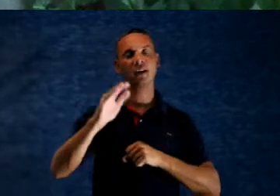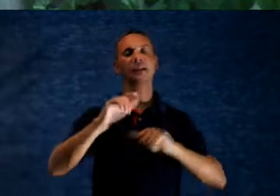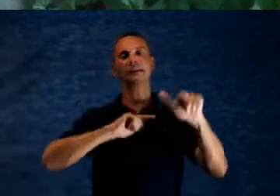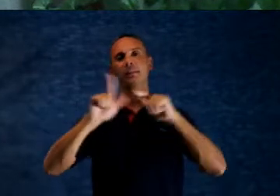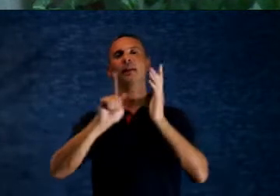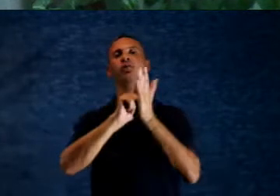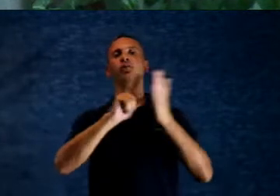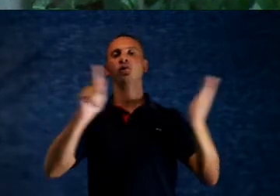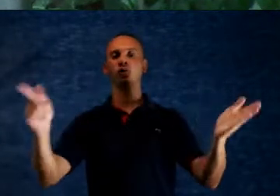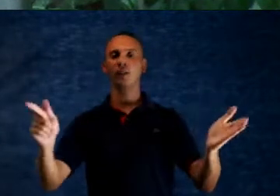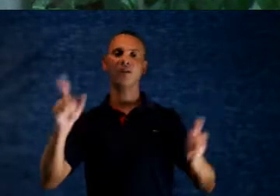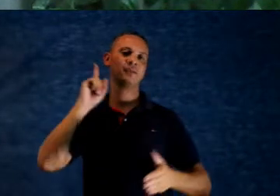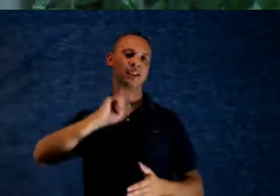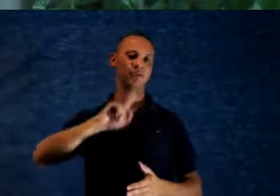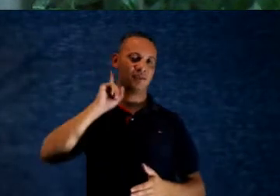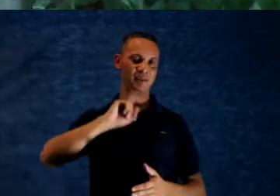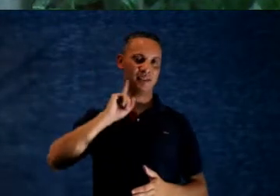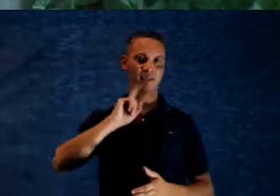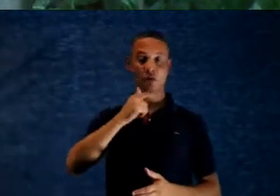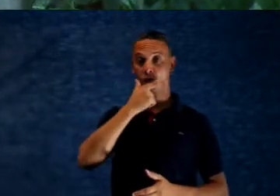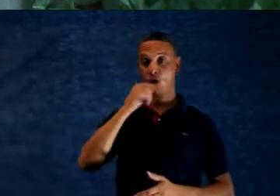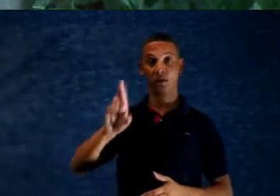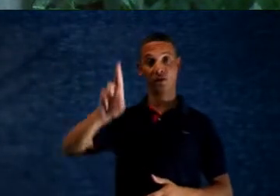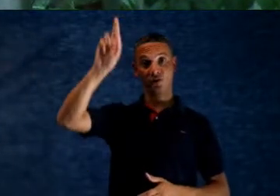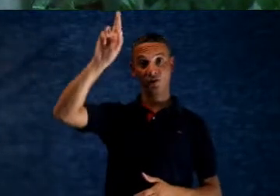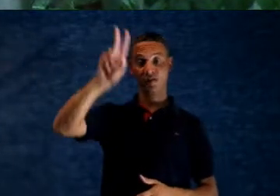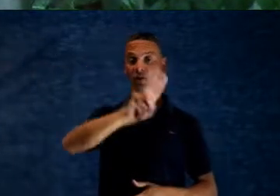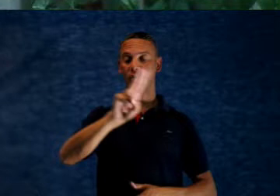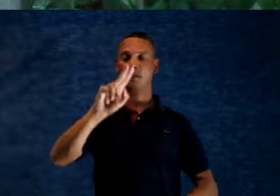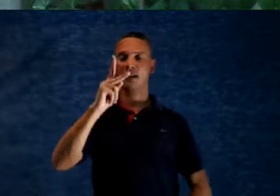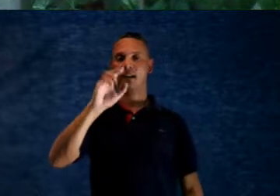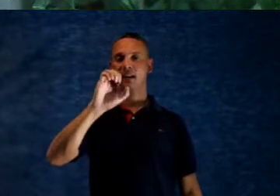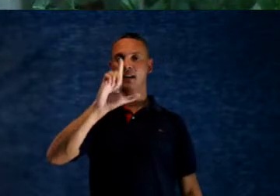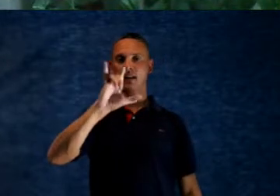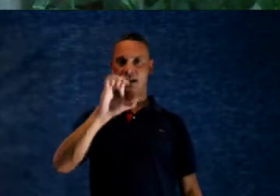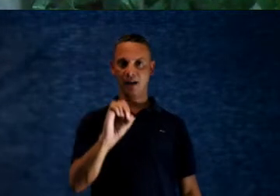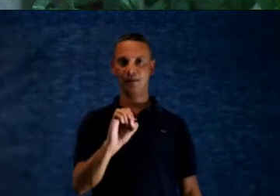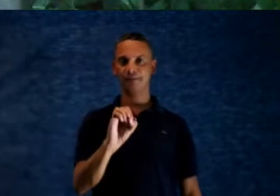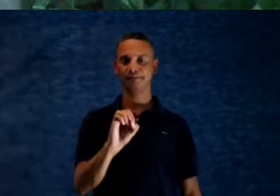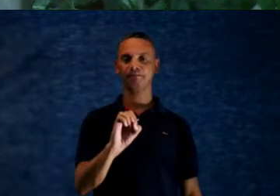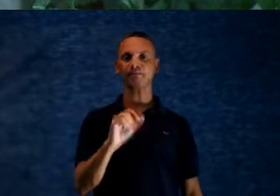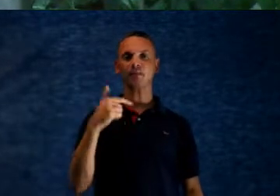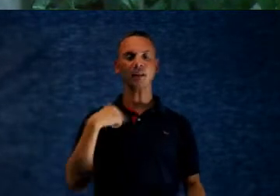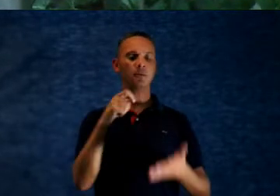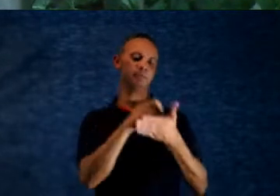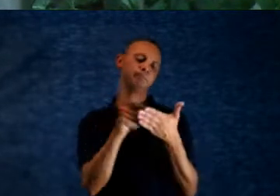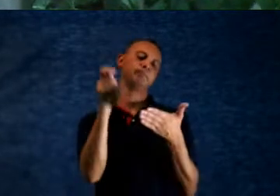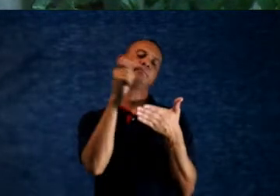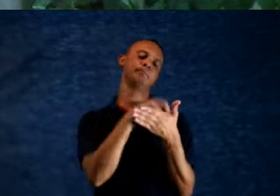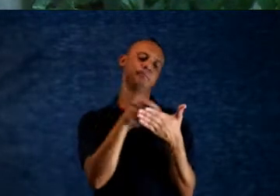tarde, já atuando no jornal Estado de Minas, a convite do editor-chefe Hélio Adame de